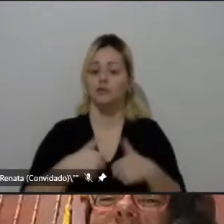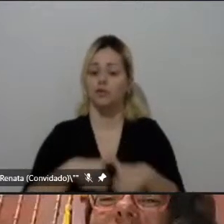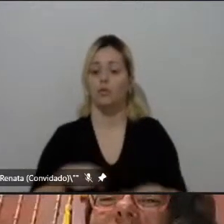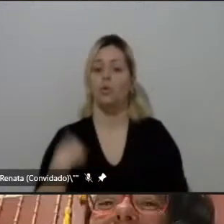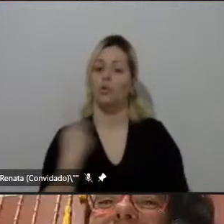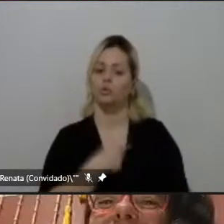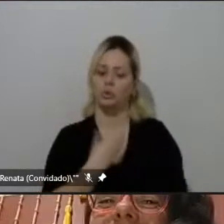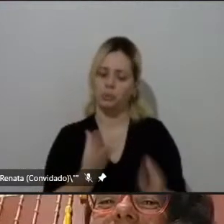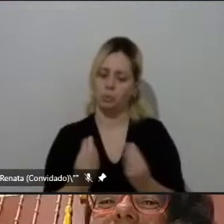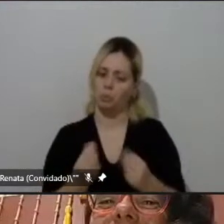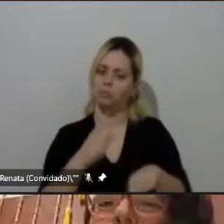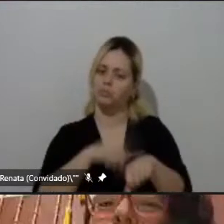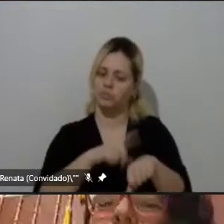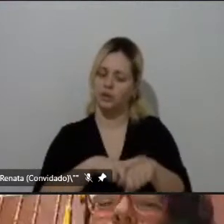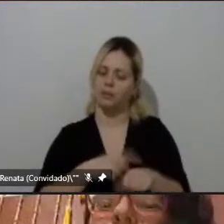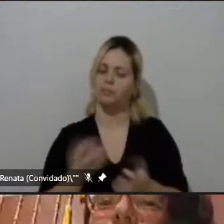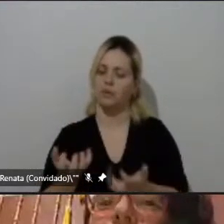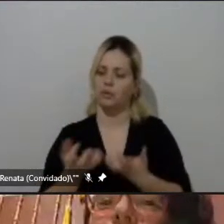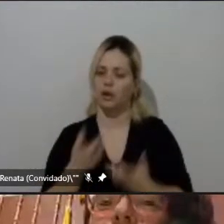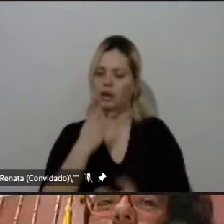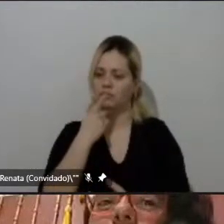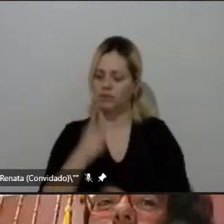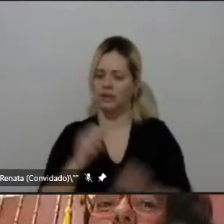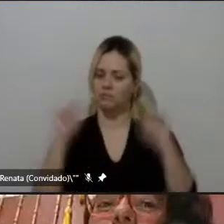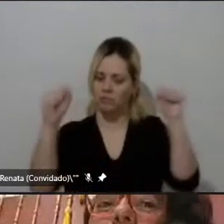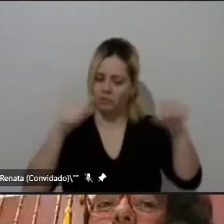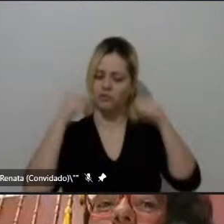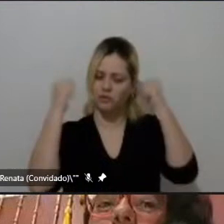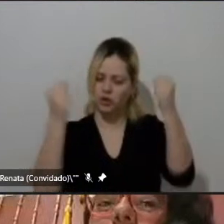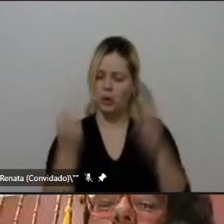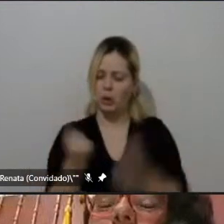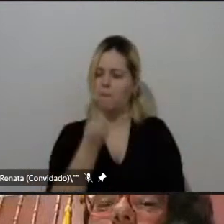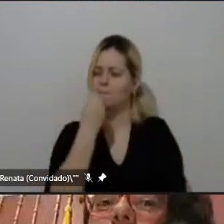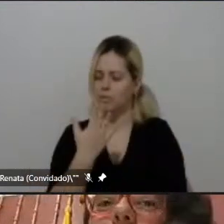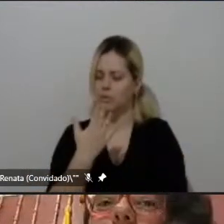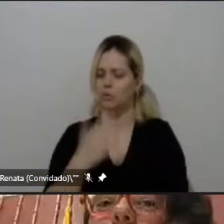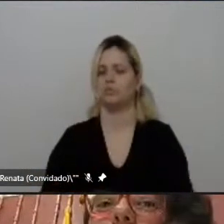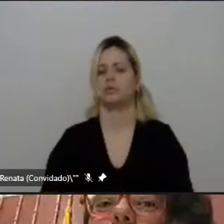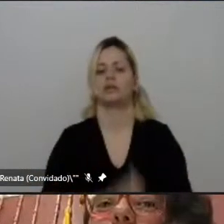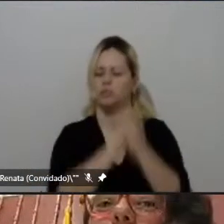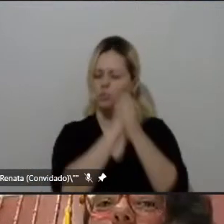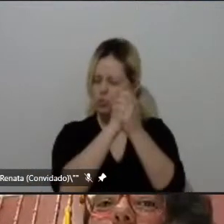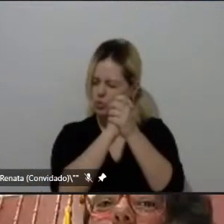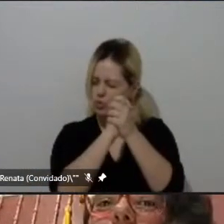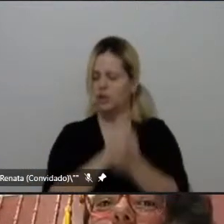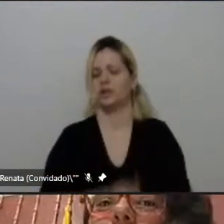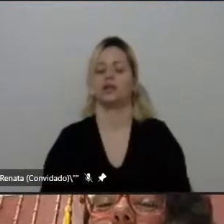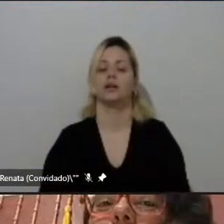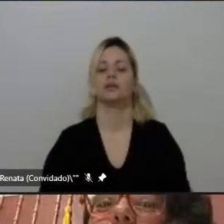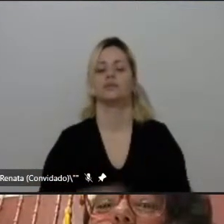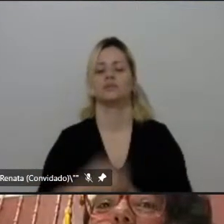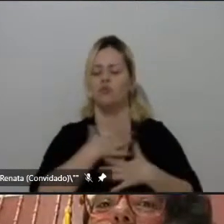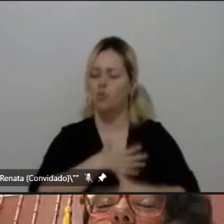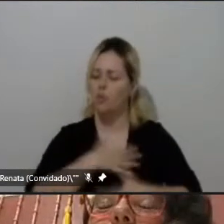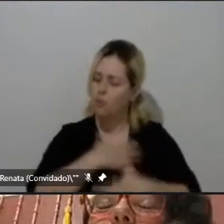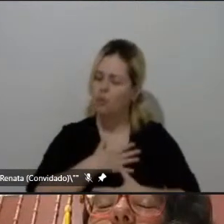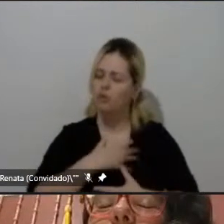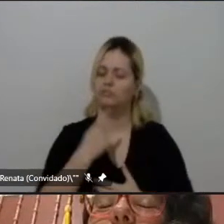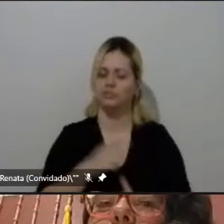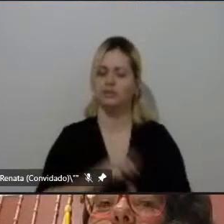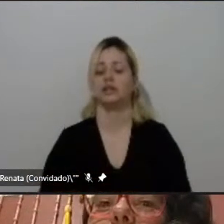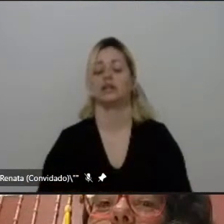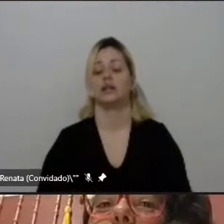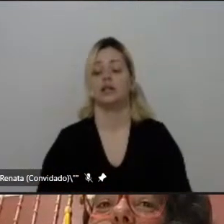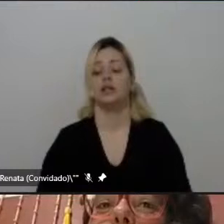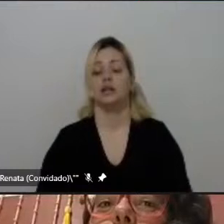né? Quero te dizer que nós tivemos algumas vitórias, graças a você, a Lúcia, né? Gratidão a você. Eu quero deixar